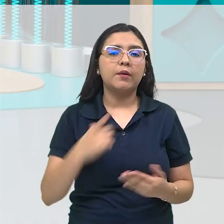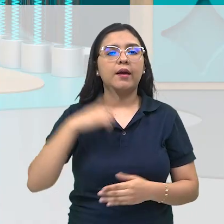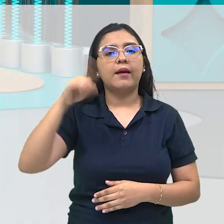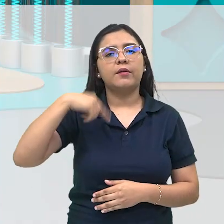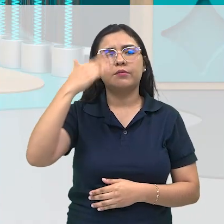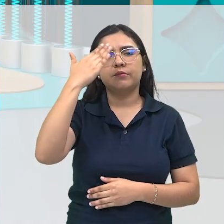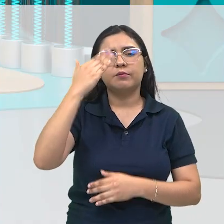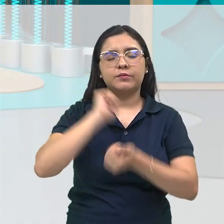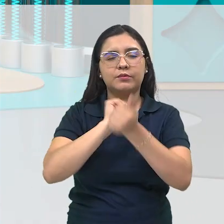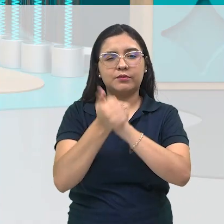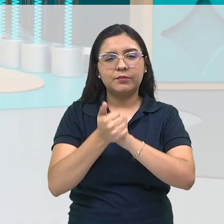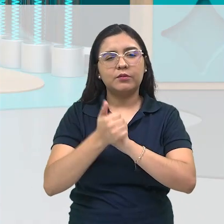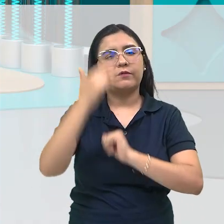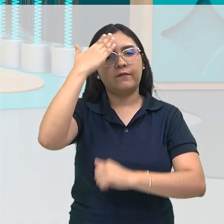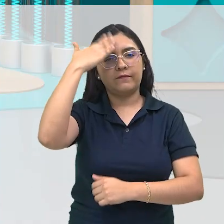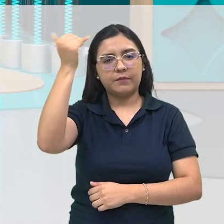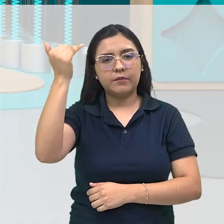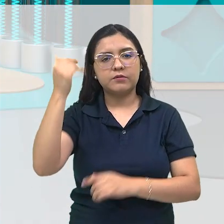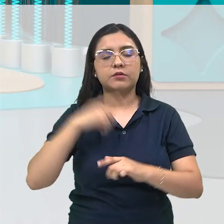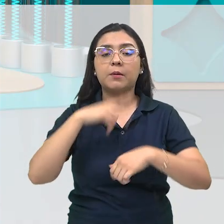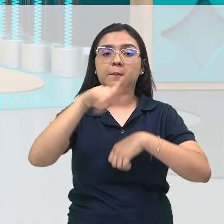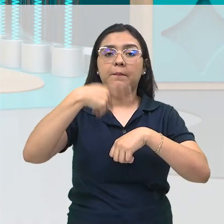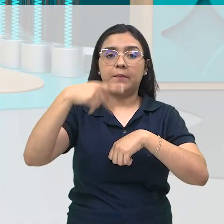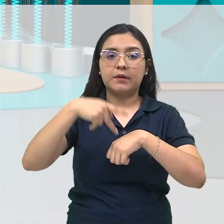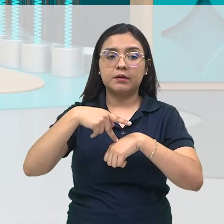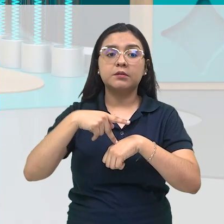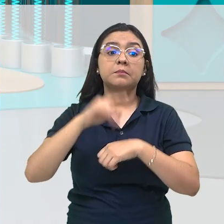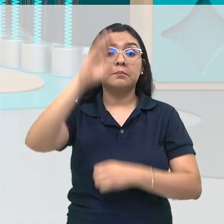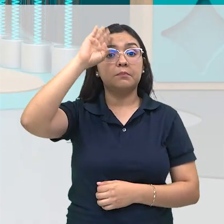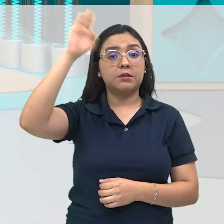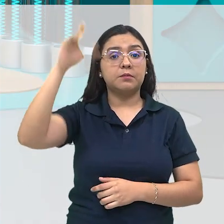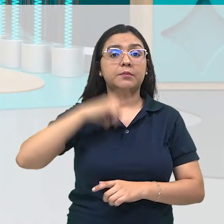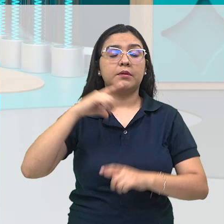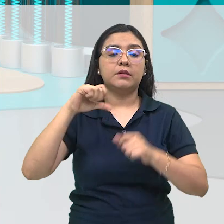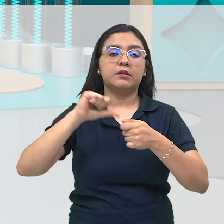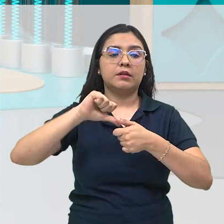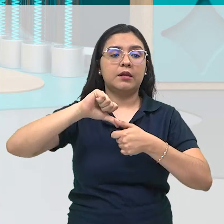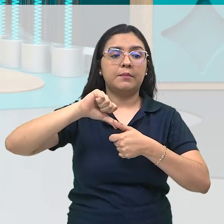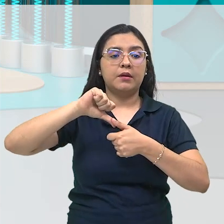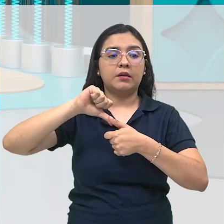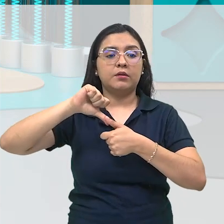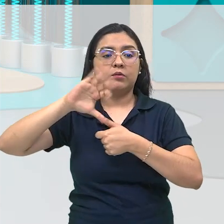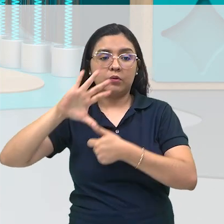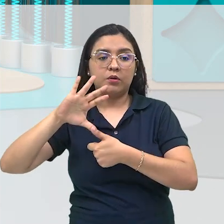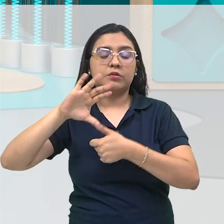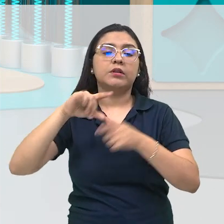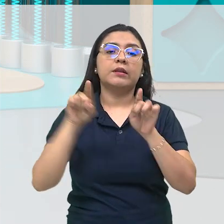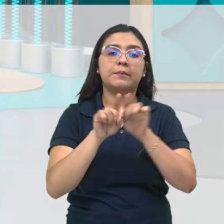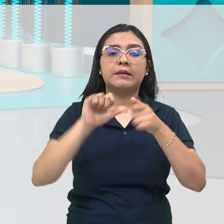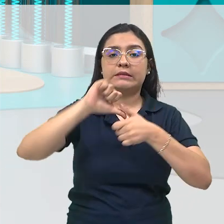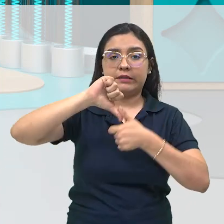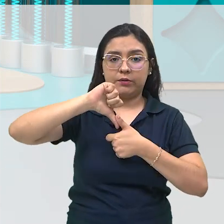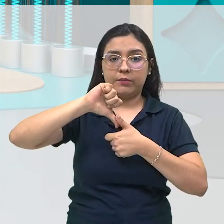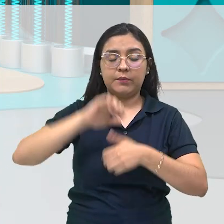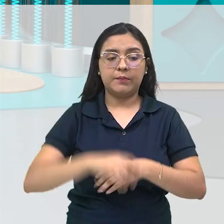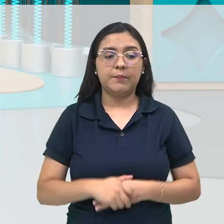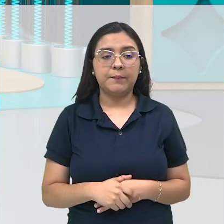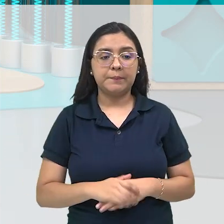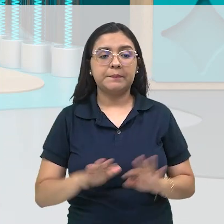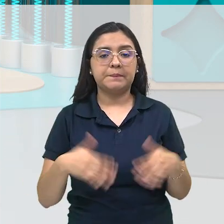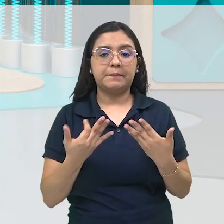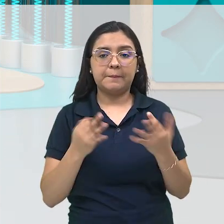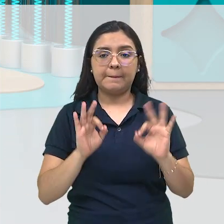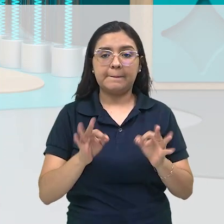é um esporte muito popular em países, principalmente da América do Norte e Central.